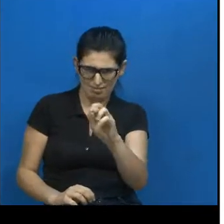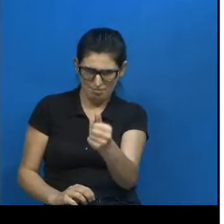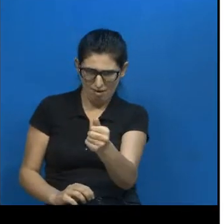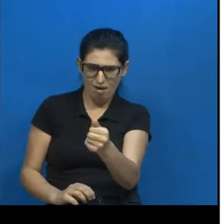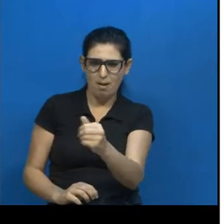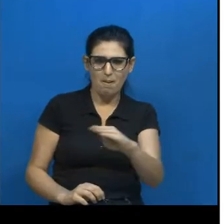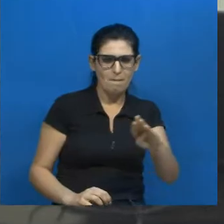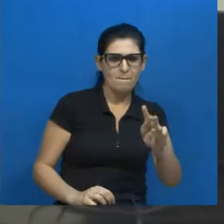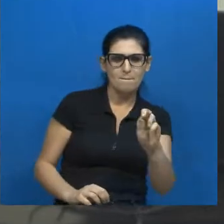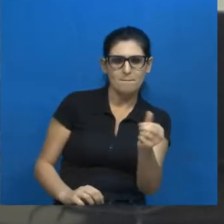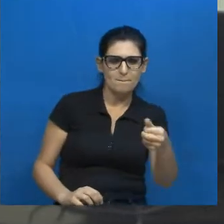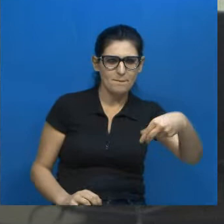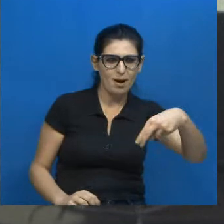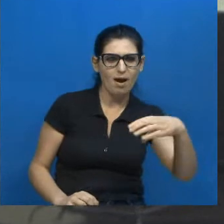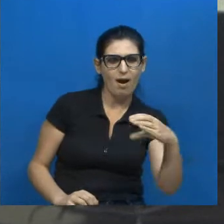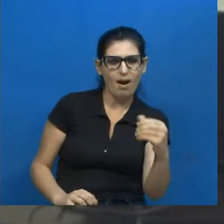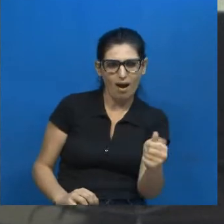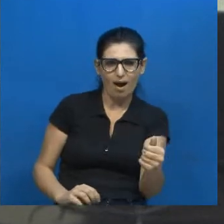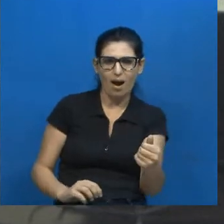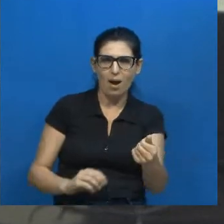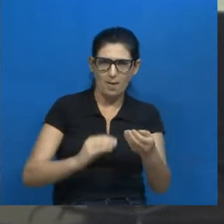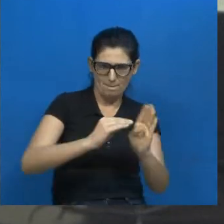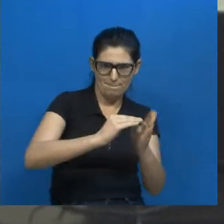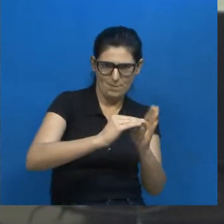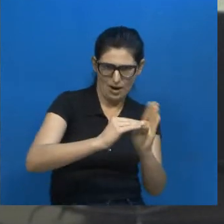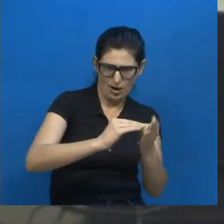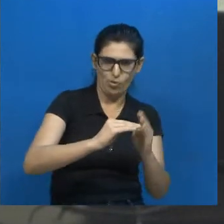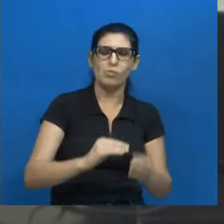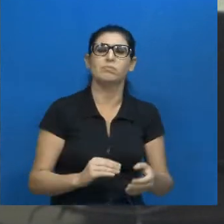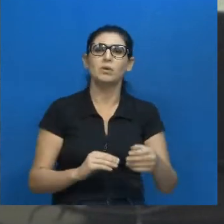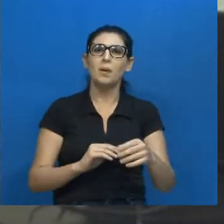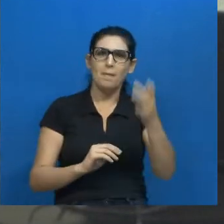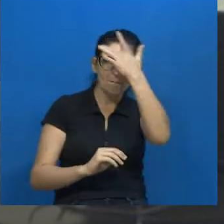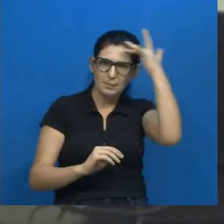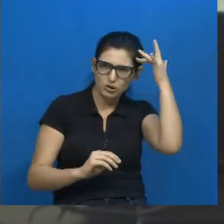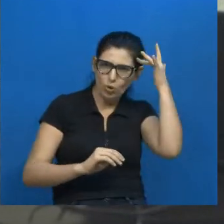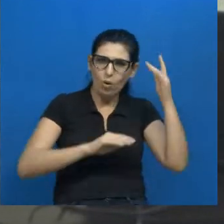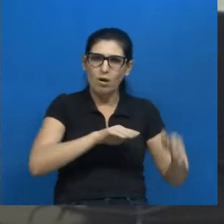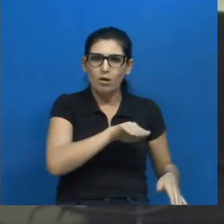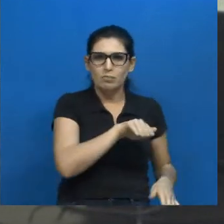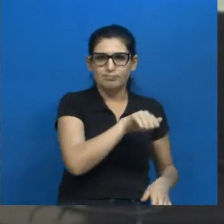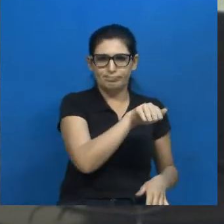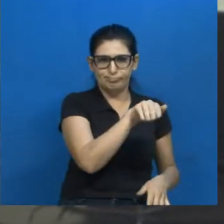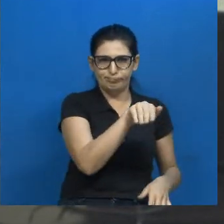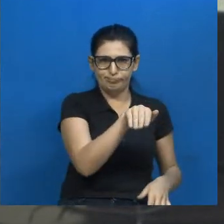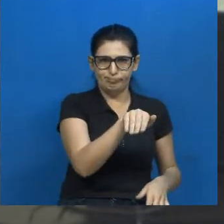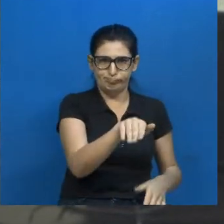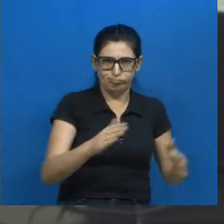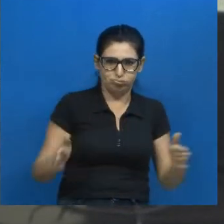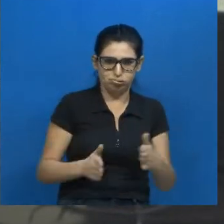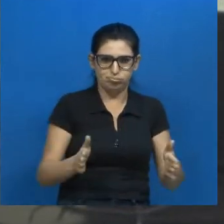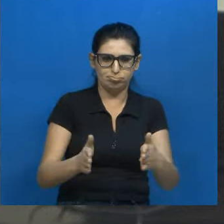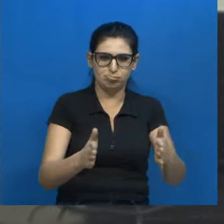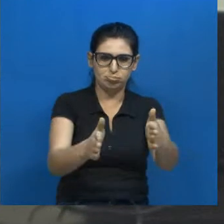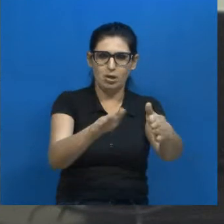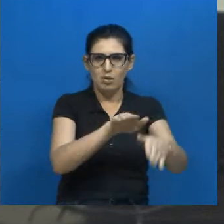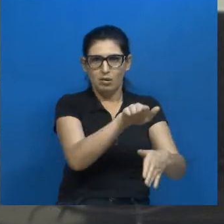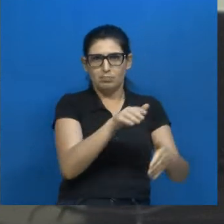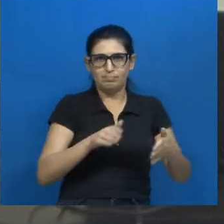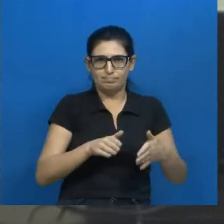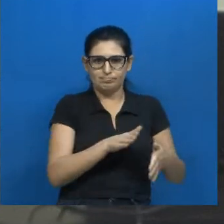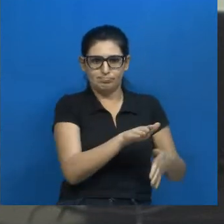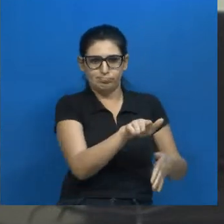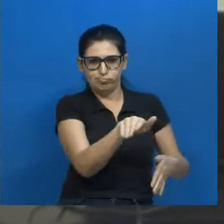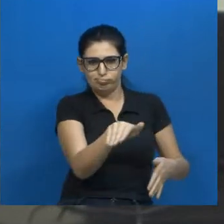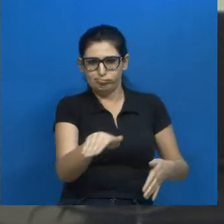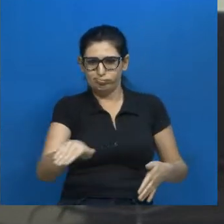população do Bandeira Branca, ela sai do meio do Bandeira Branca, vem para a beira da estrada para pegar o ônibus. Ela pode